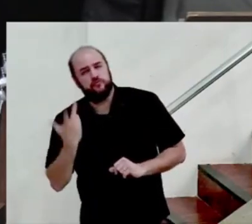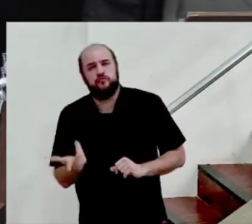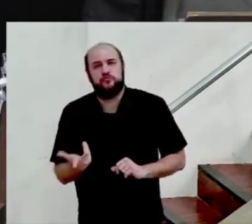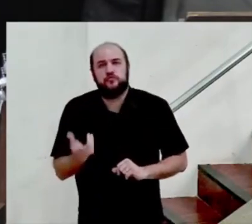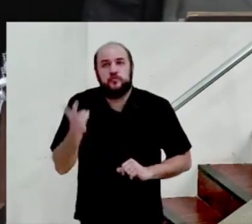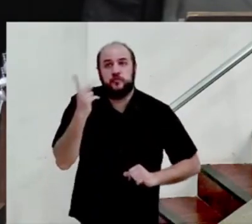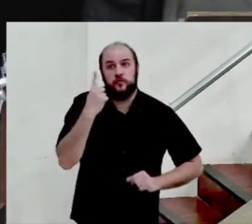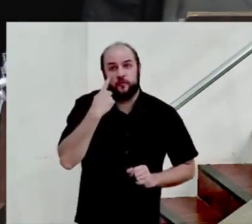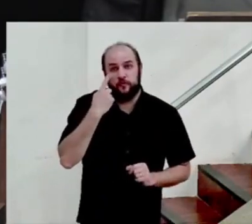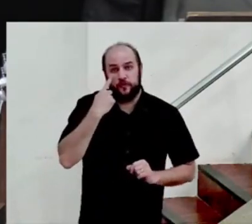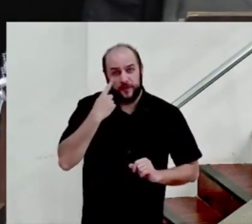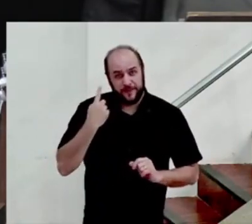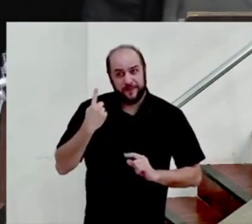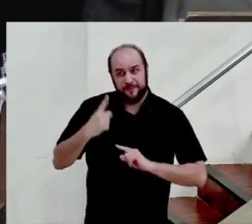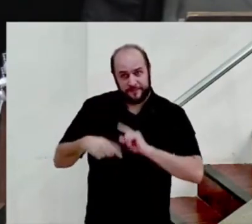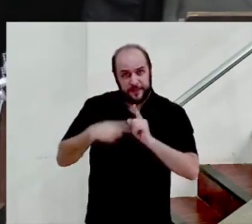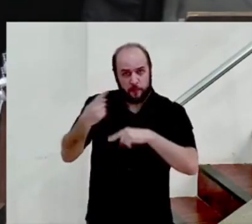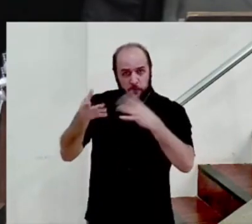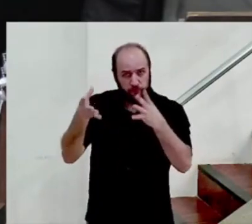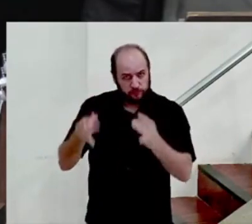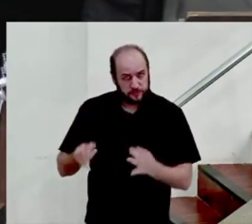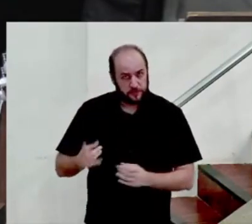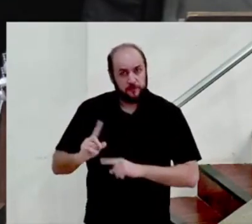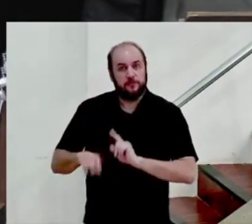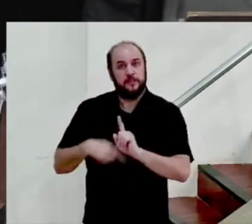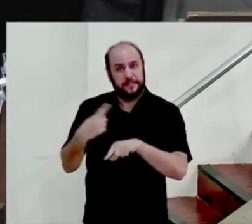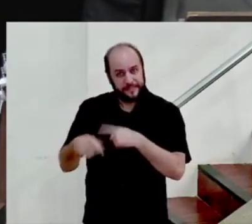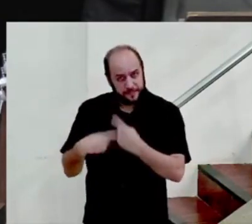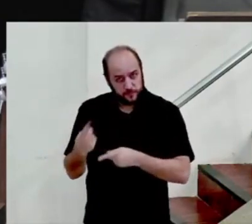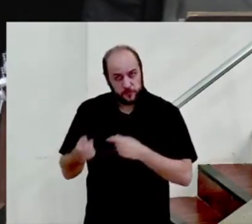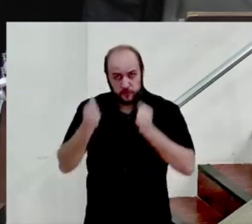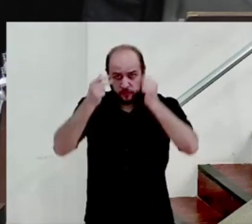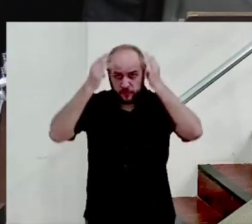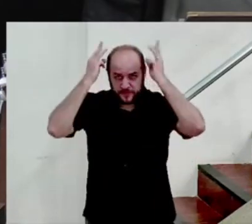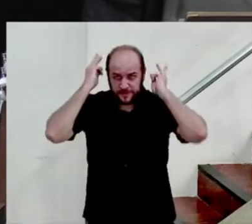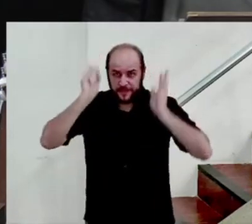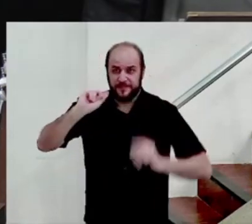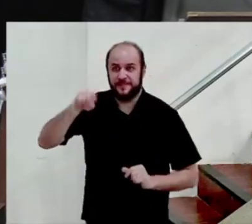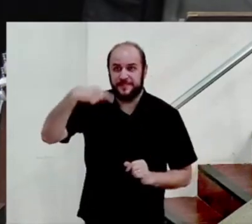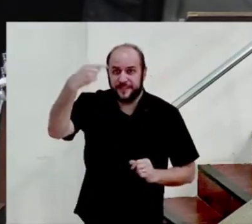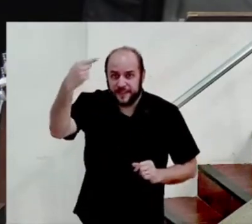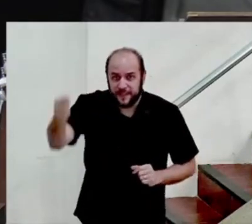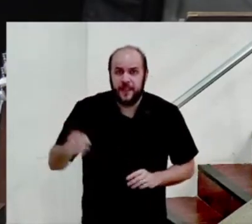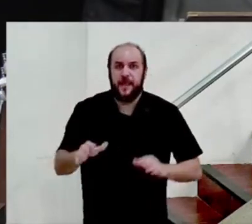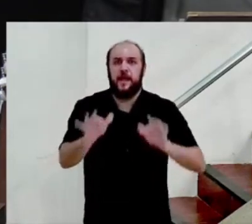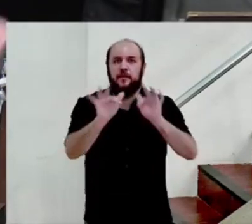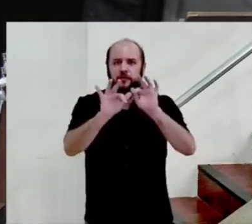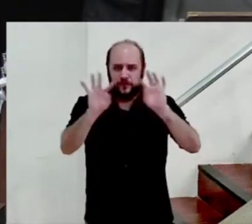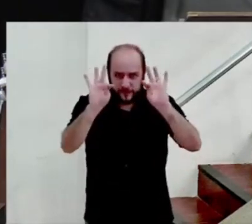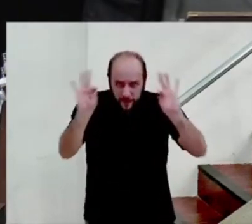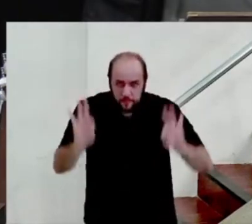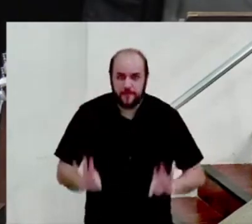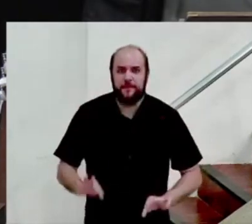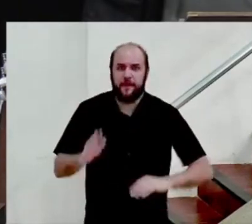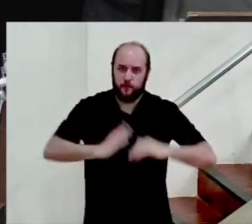veria somente de forma detalhada na época de Moisés, quando o tabernáculo foi construído, quando o Senhor separou os